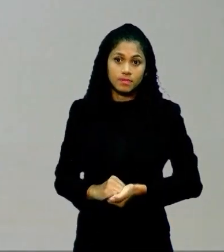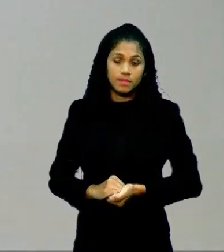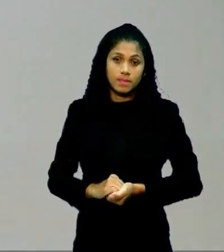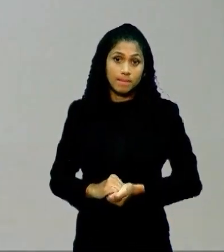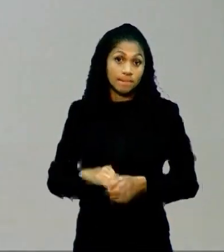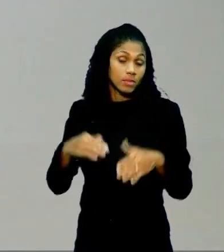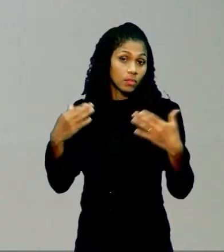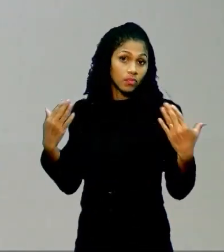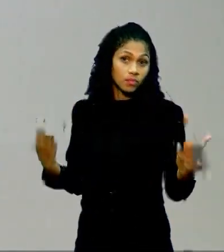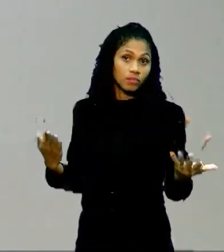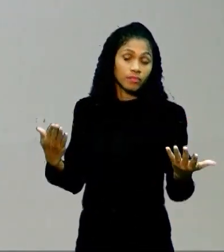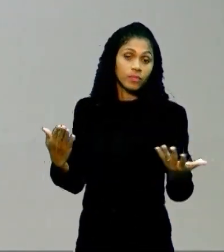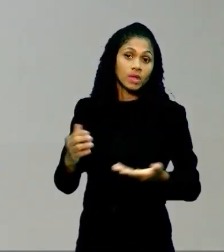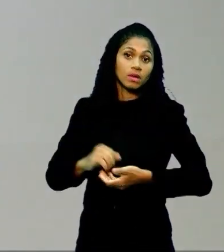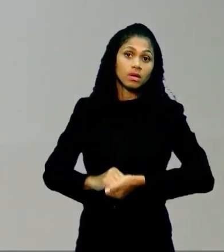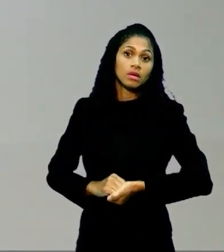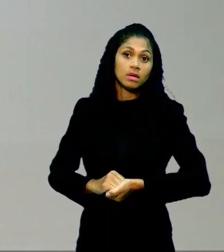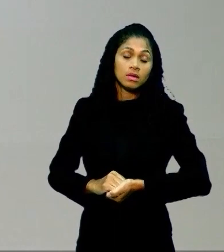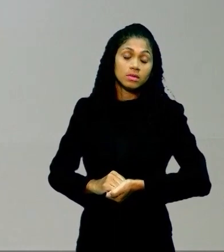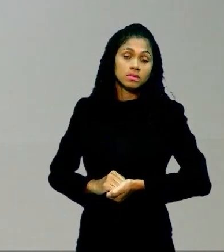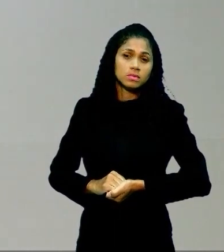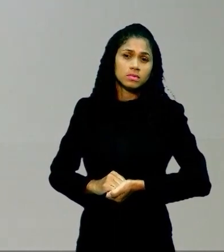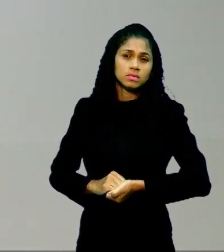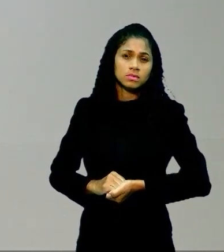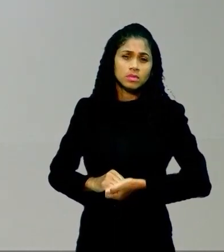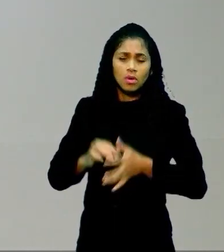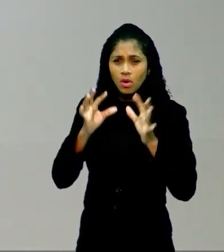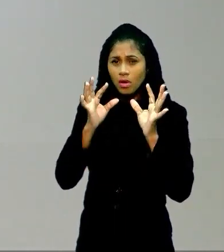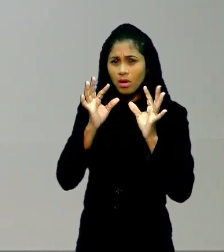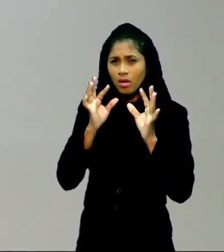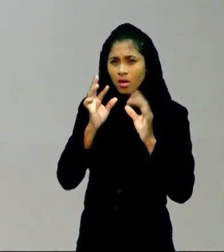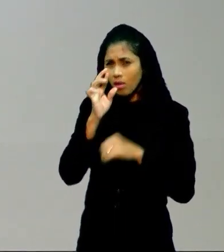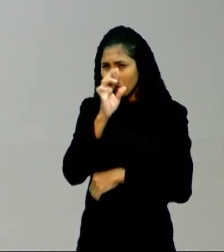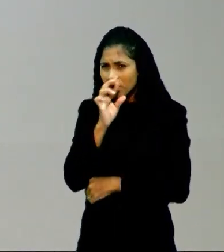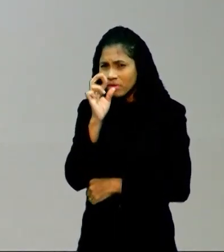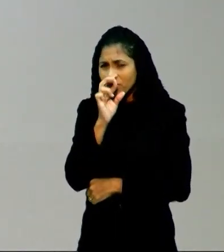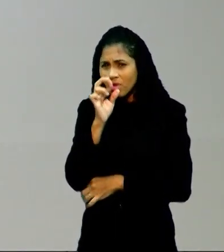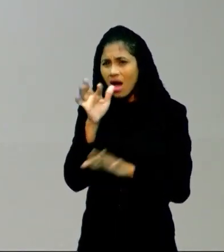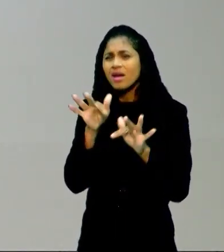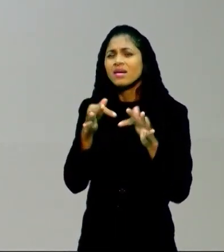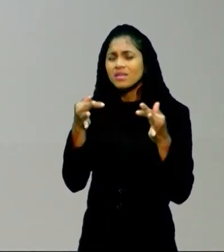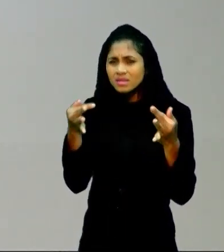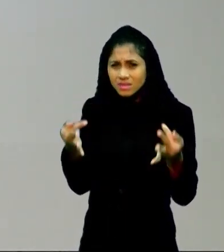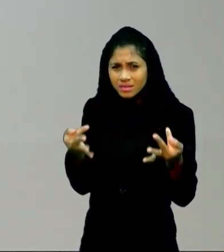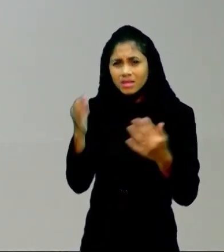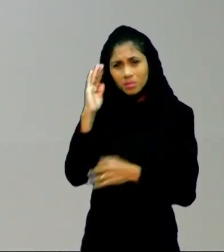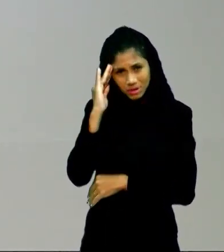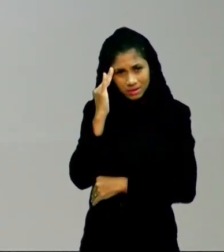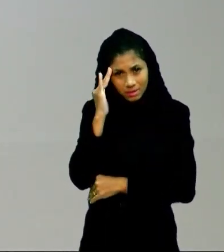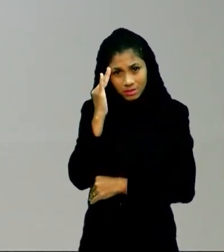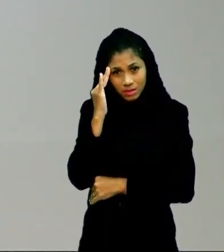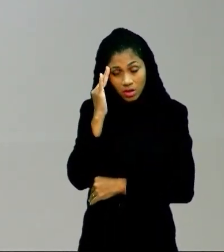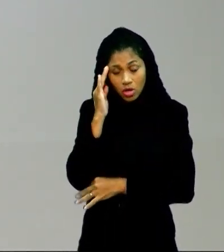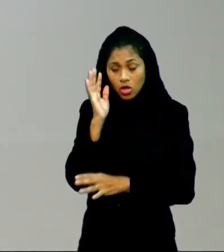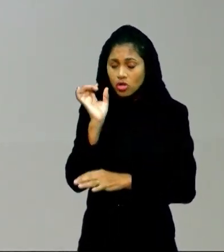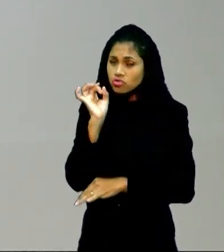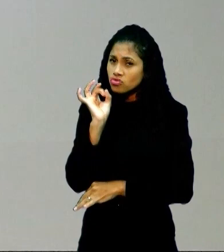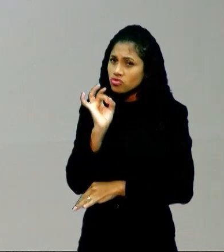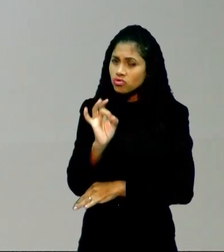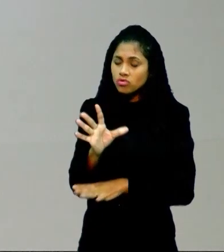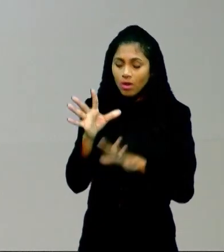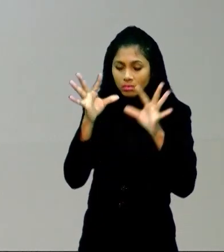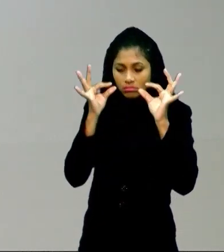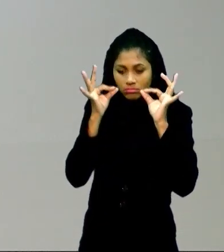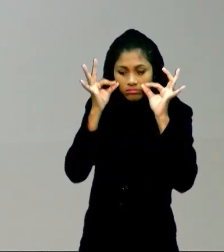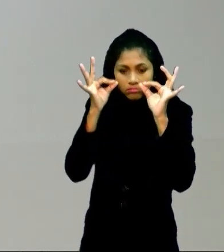Então, pessoal, vocês observaram como ele é simples de ser entendido? É só observar normalmente a